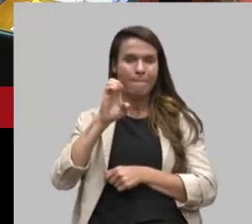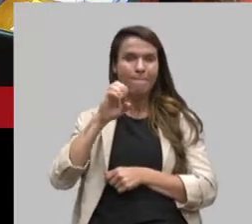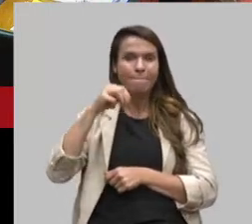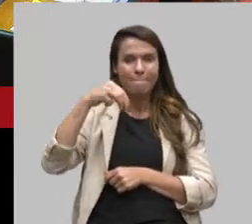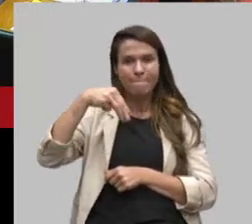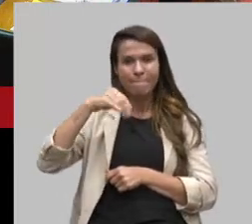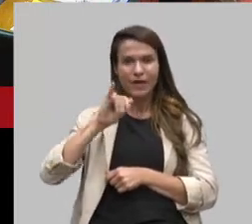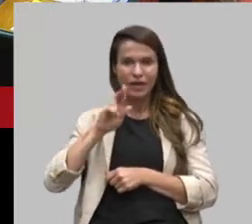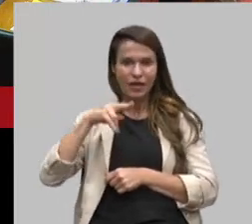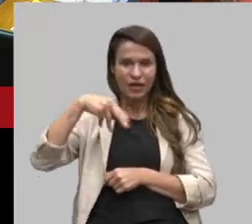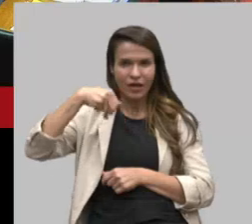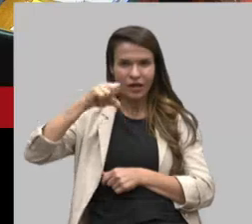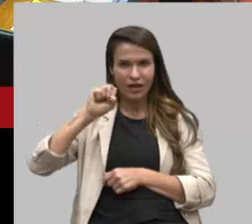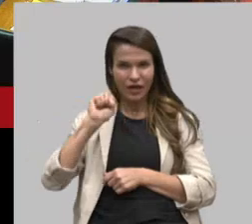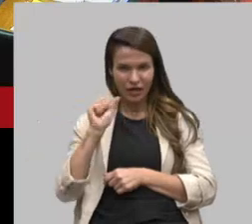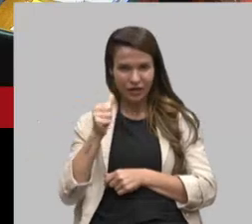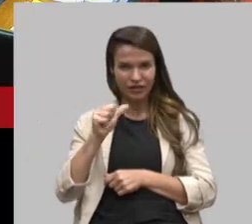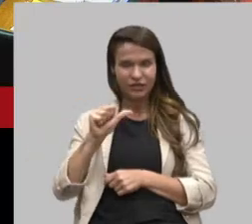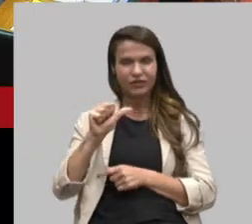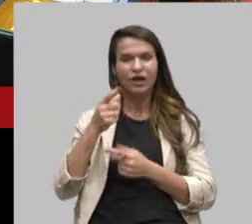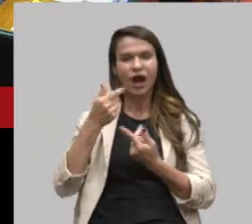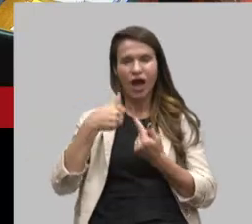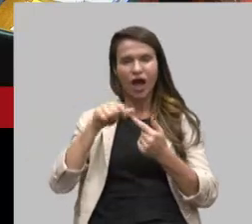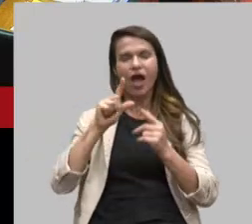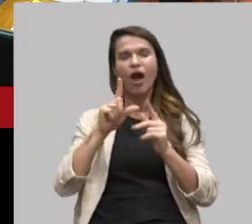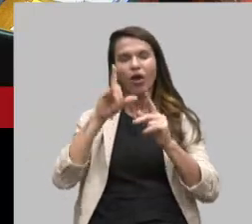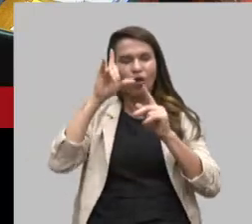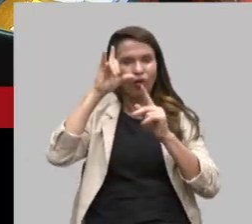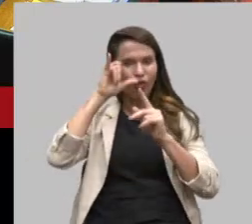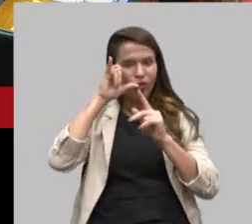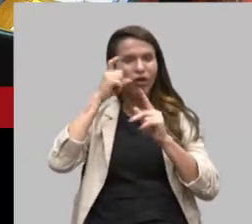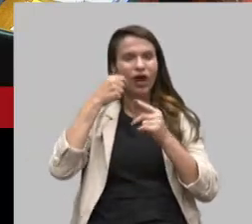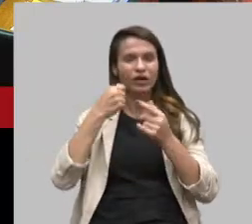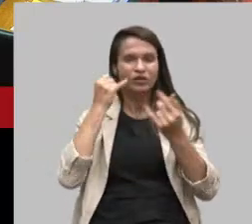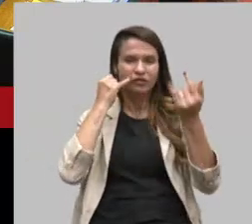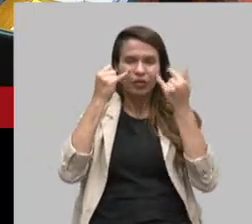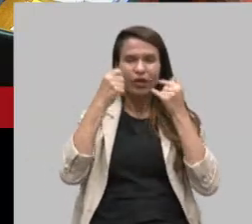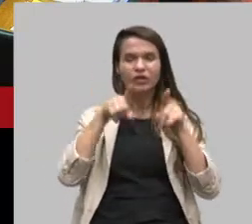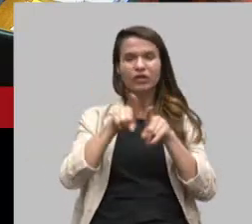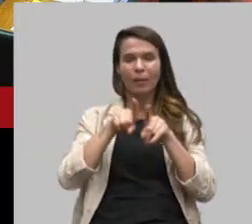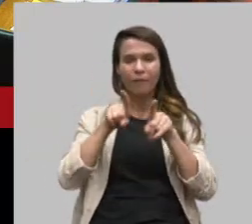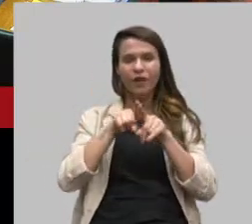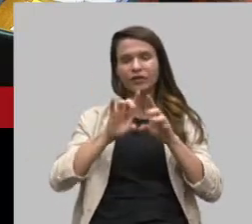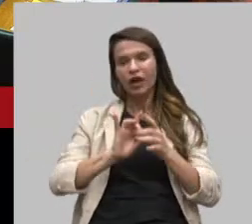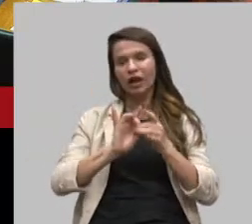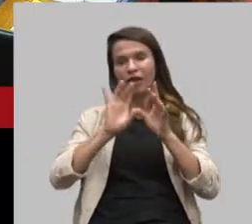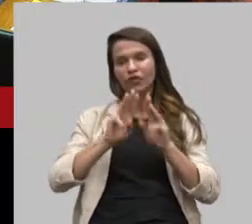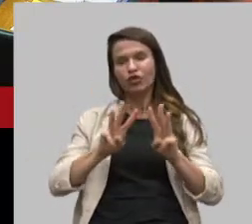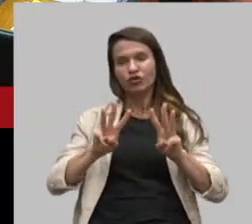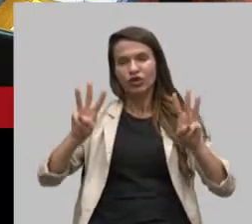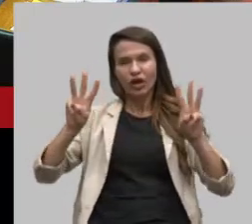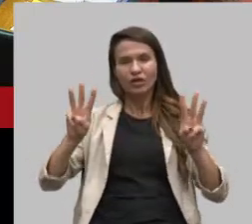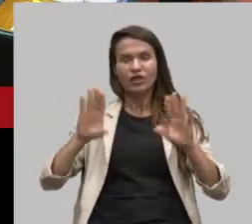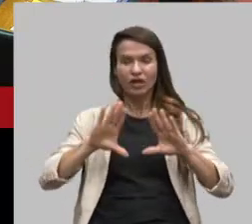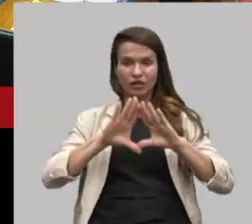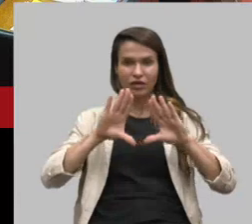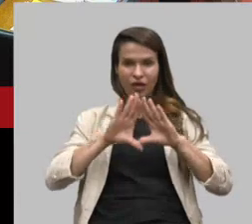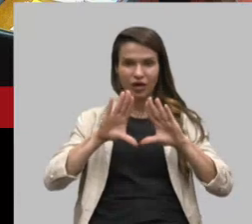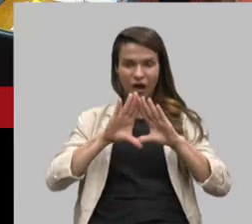o login aí do Instagram essas informações também estão disponíveis no site da Assembleia que é o al